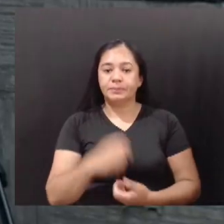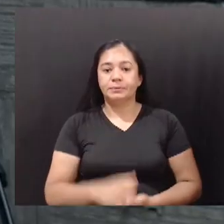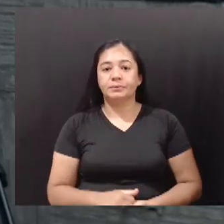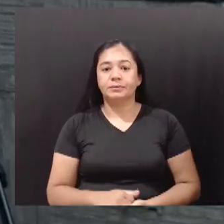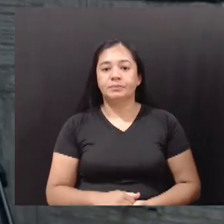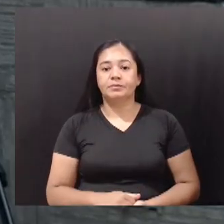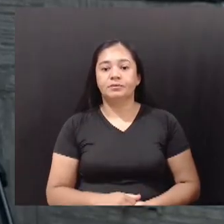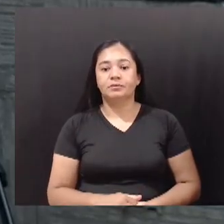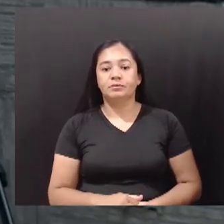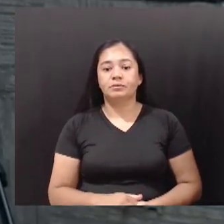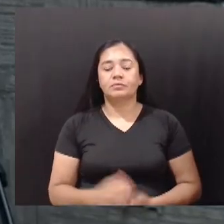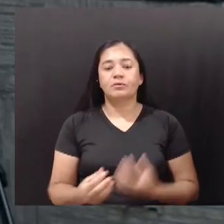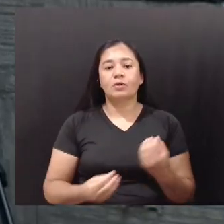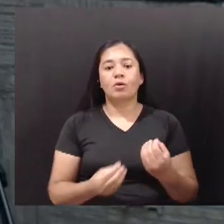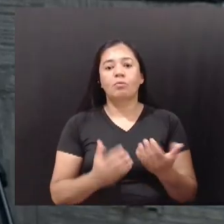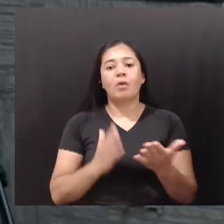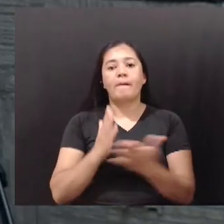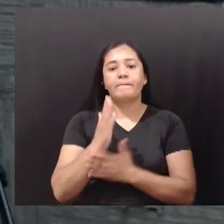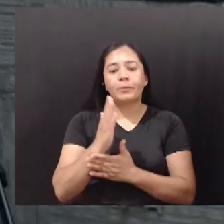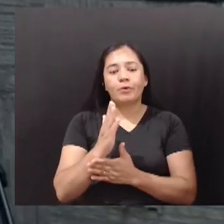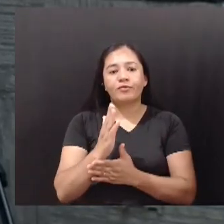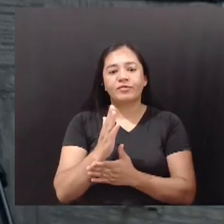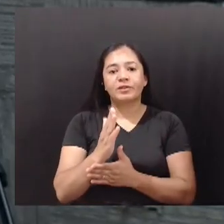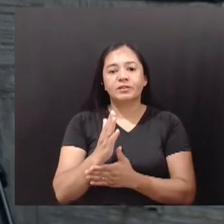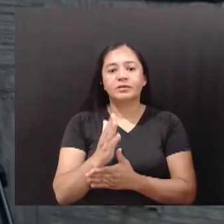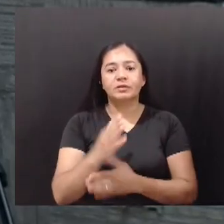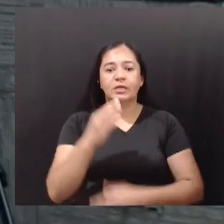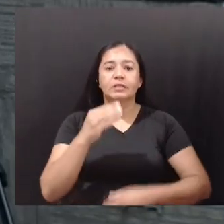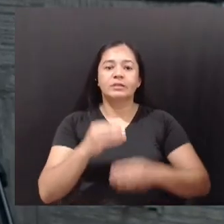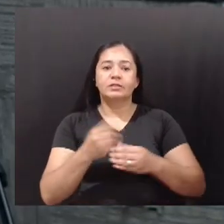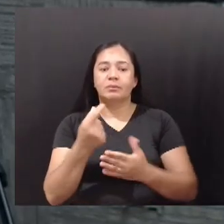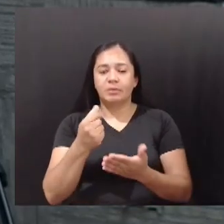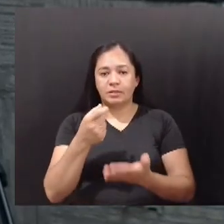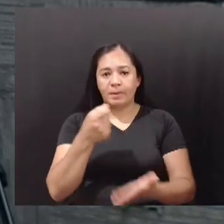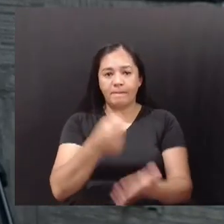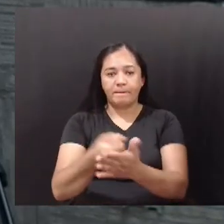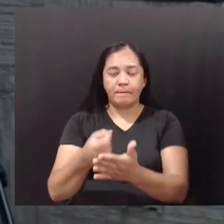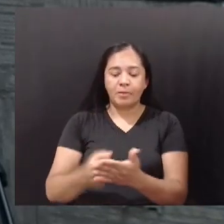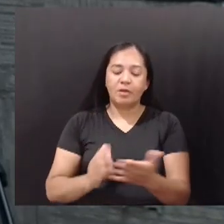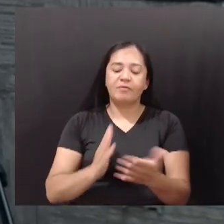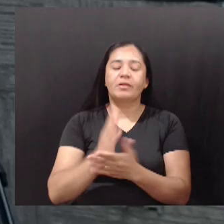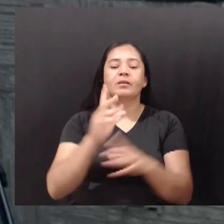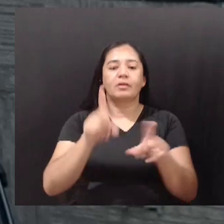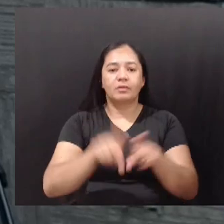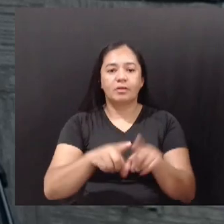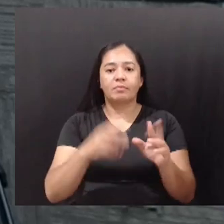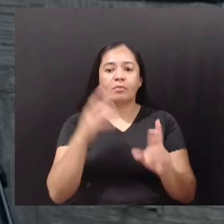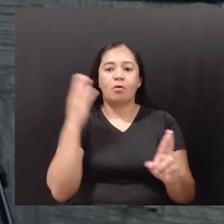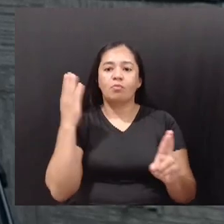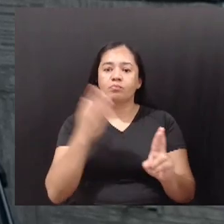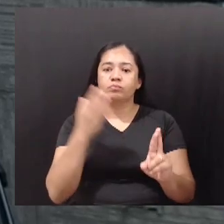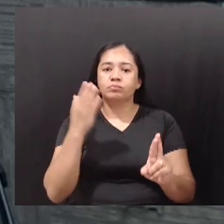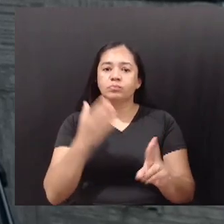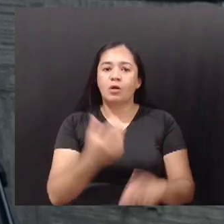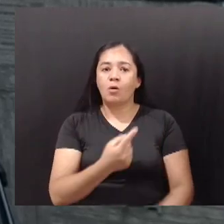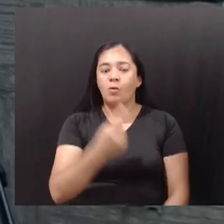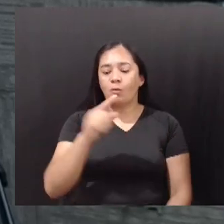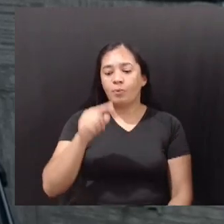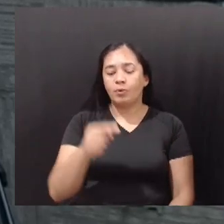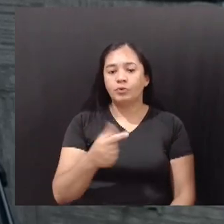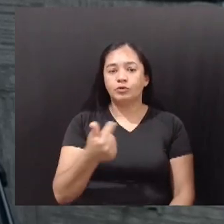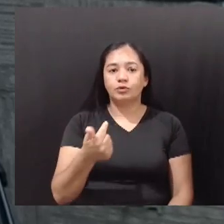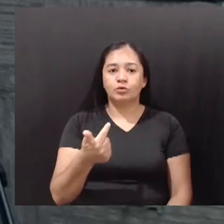essa aprovação, as emendas impositivas também foram aprovadas. Elas representam 1,2% da receita líquida